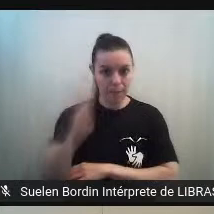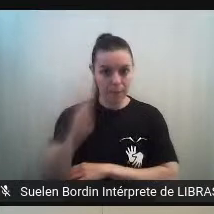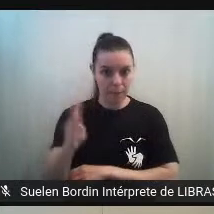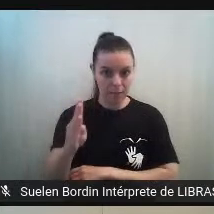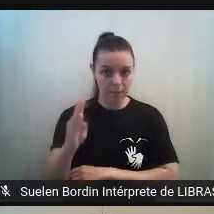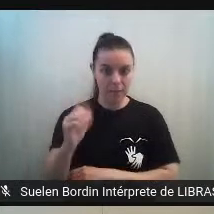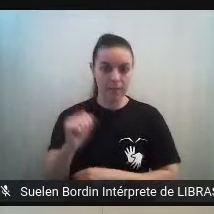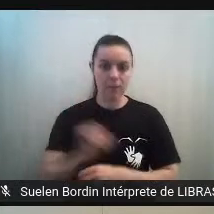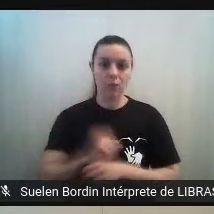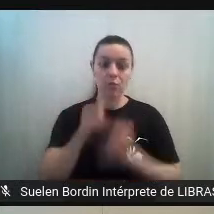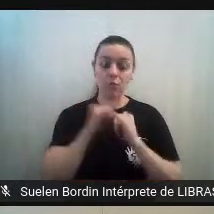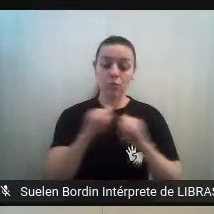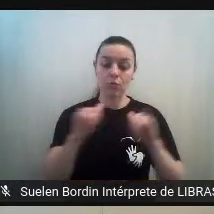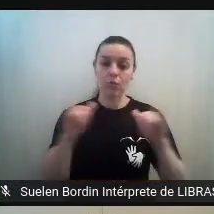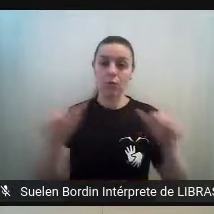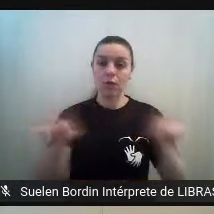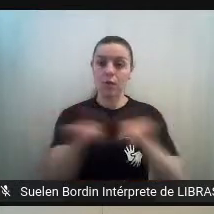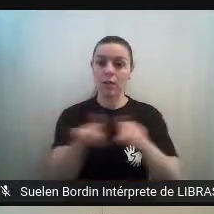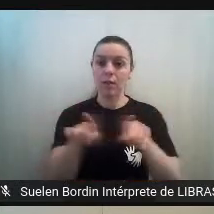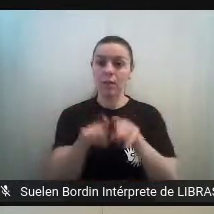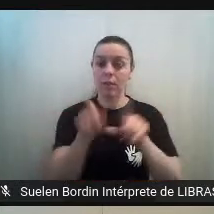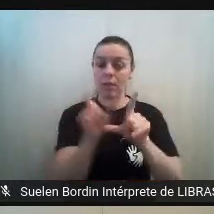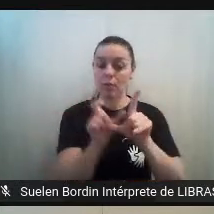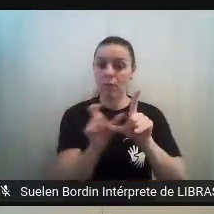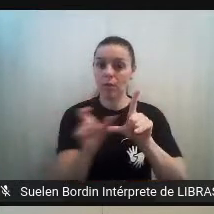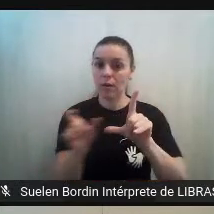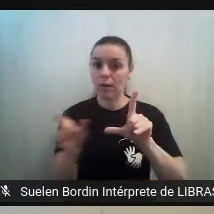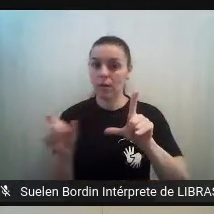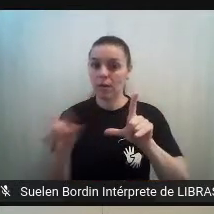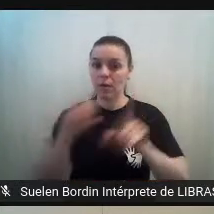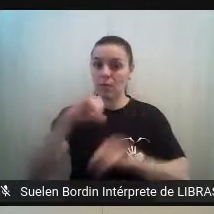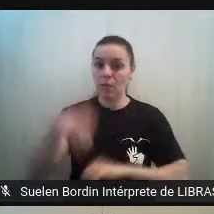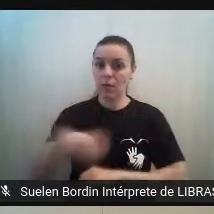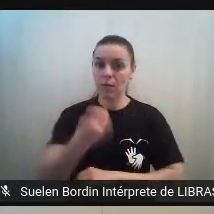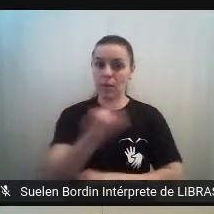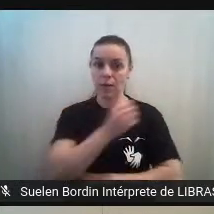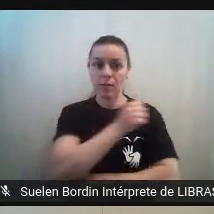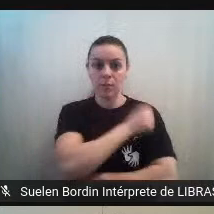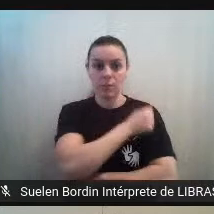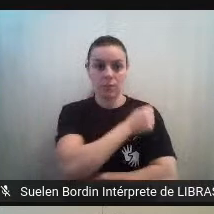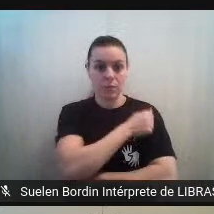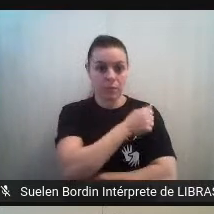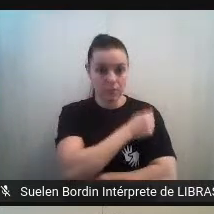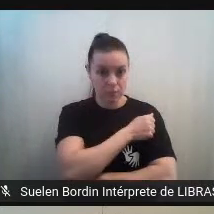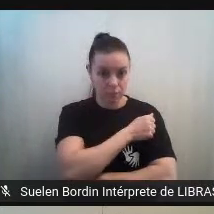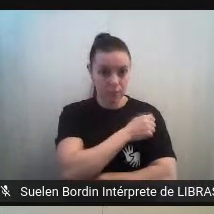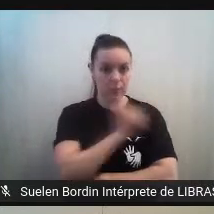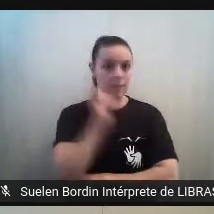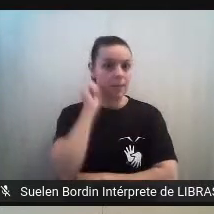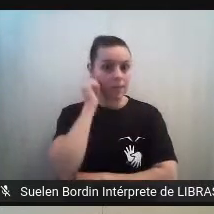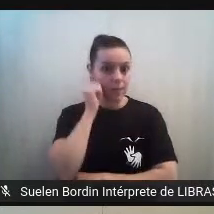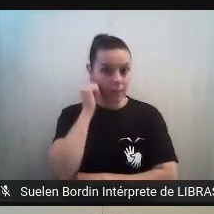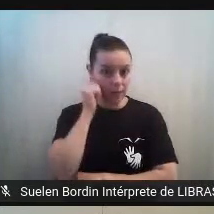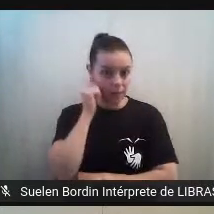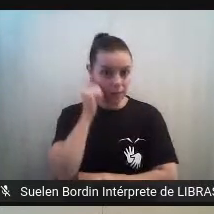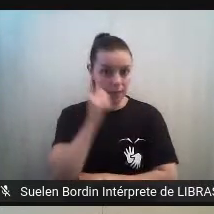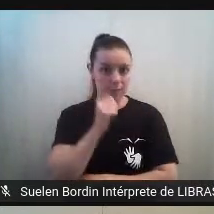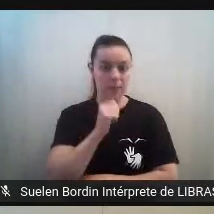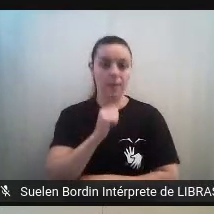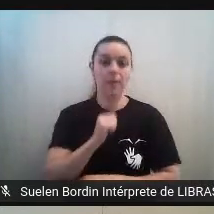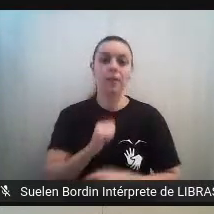de vou divulgar aqui um link para vocês da oportunidade para estudantes negras e negros residentes nas cidades e